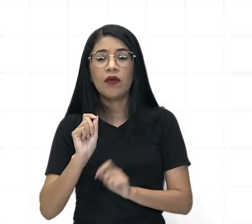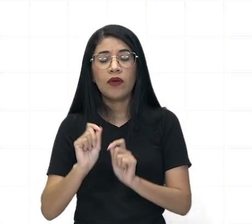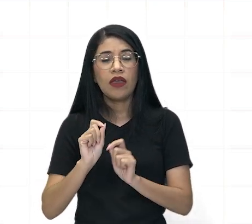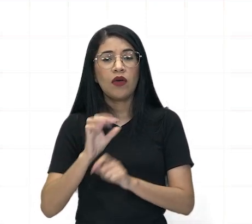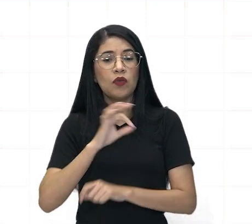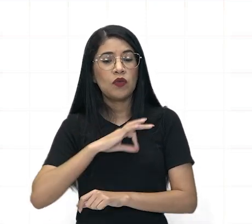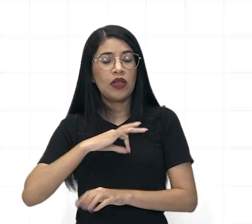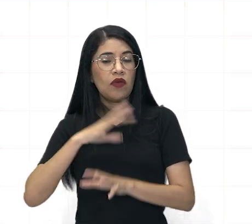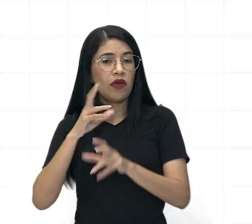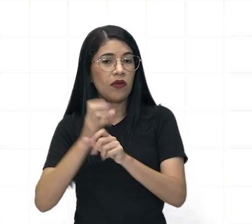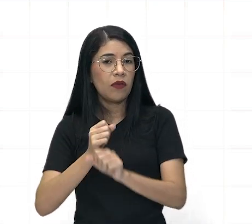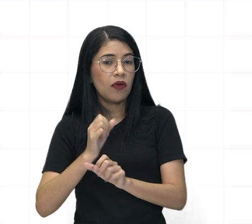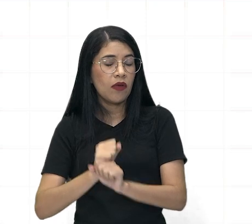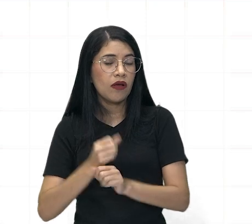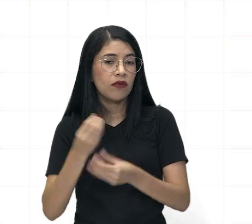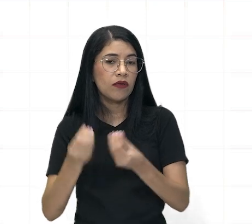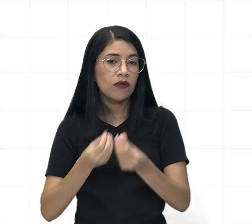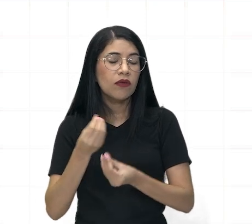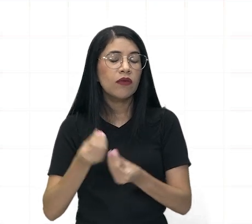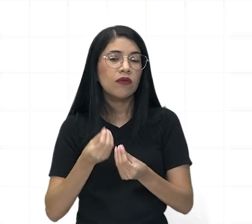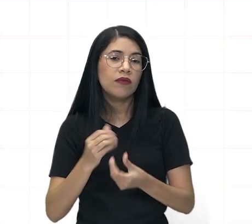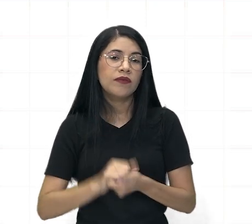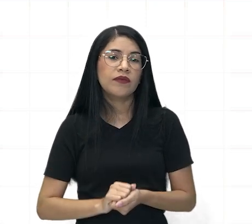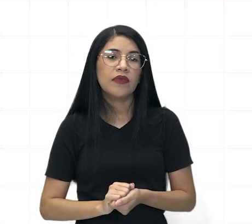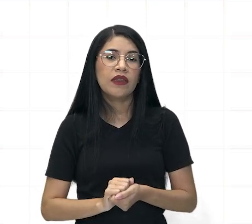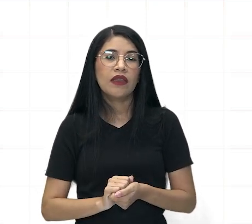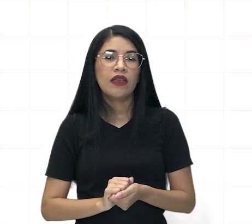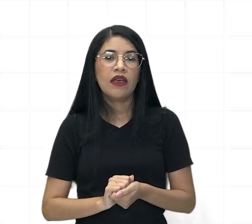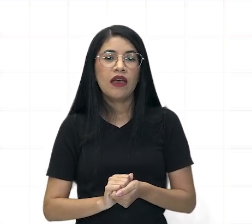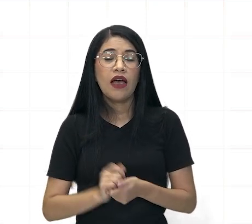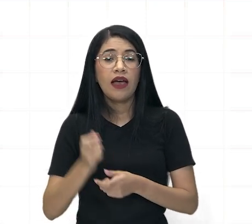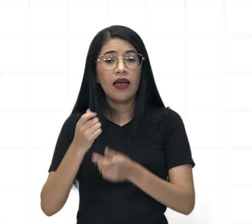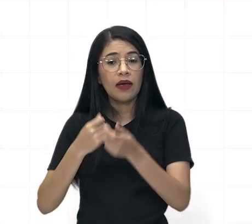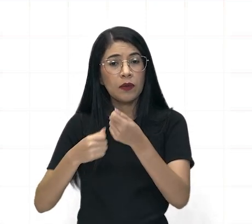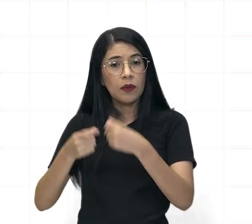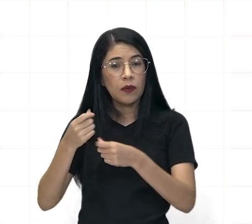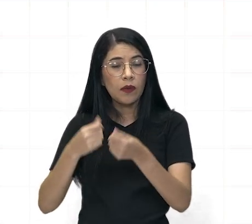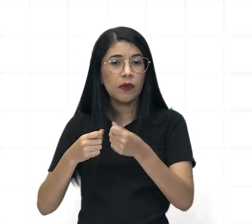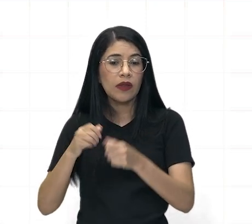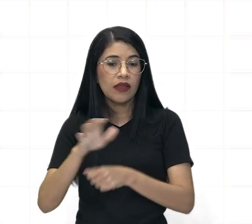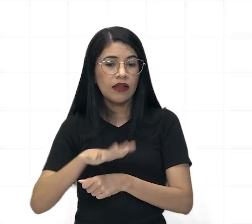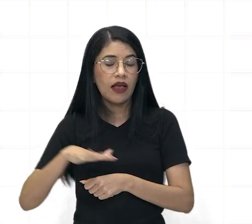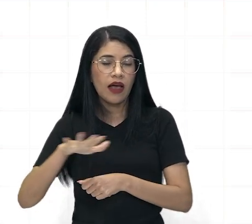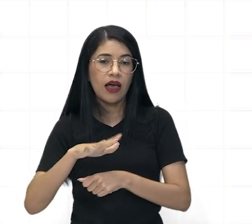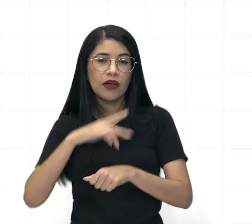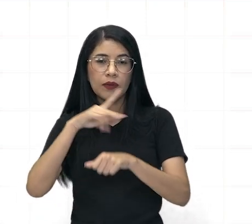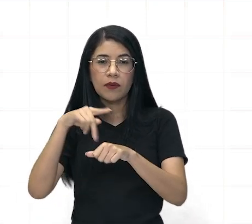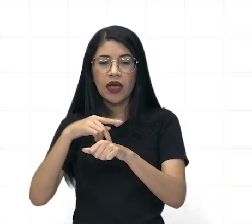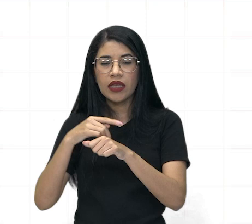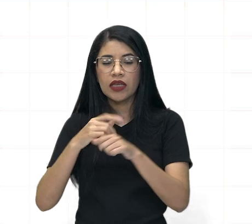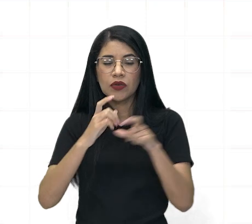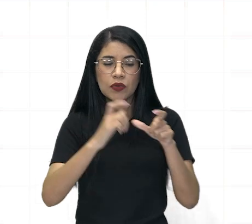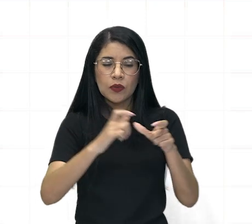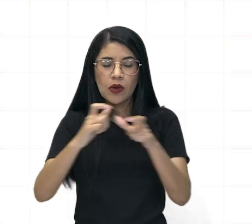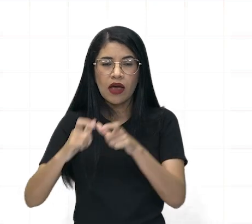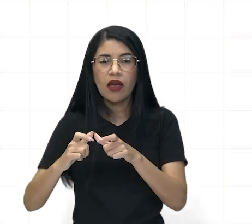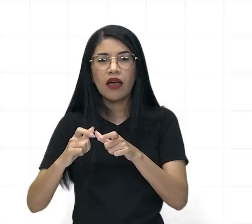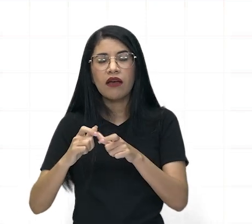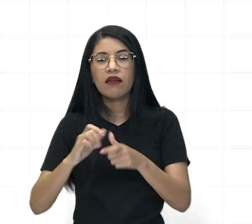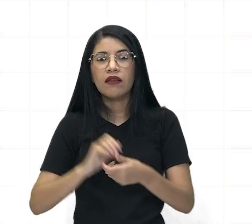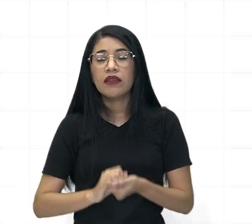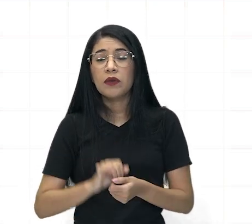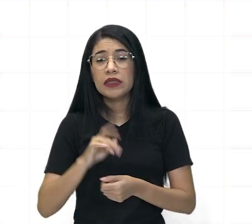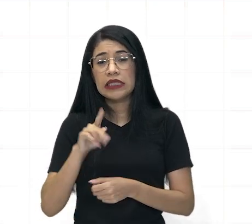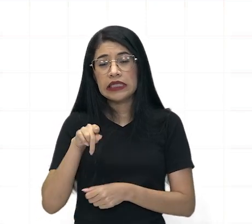a partir do produto interno bruto de um país ou de uma região, né? Então, se nós temos lá um produto interno